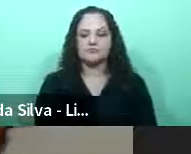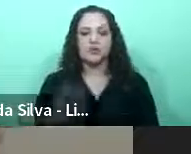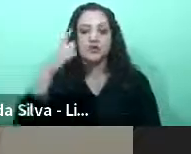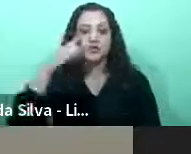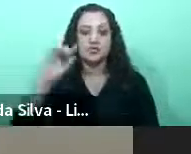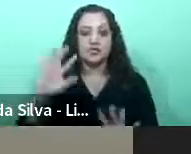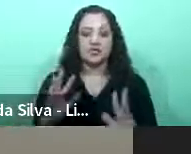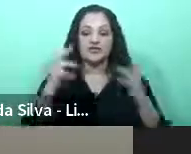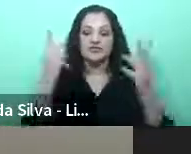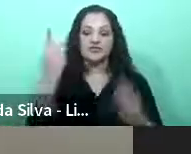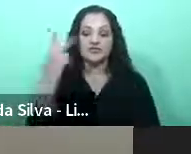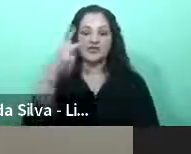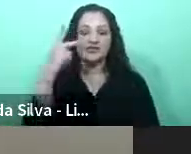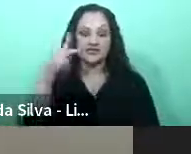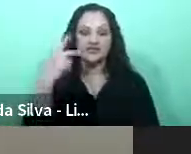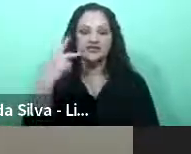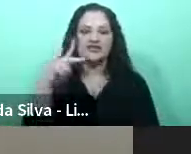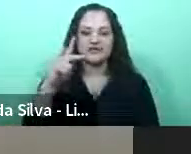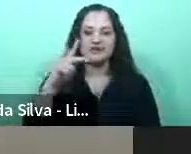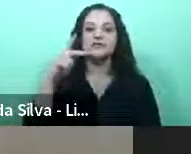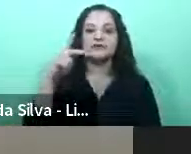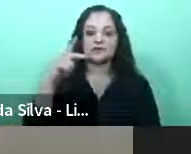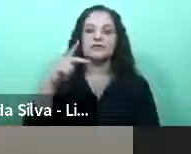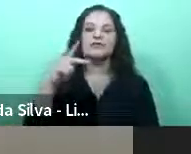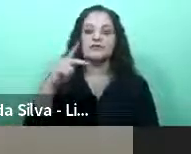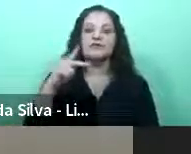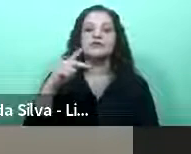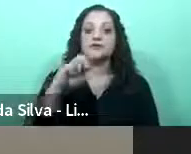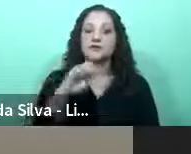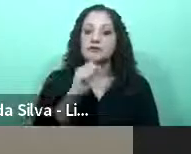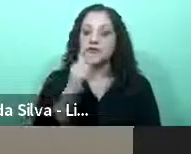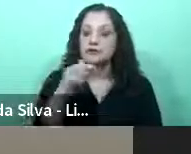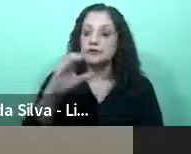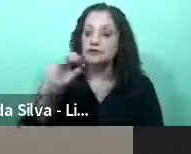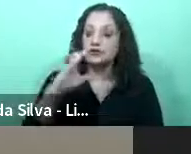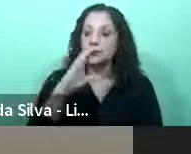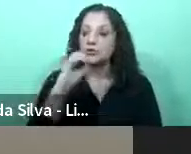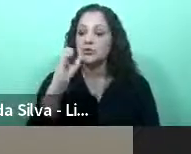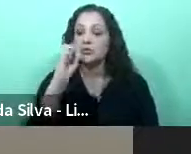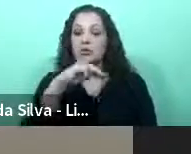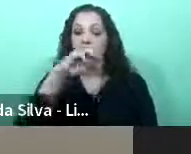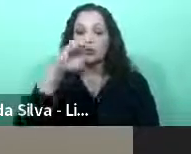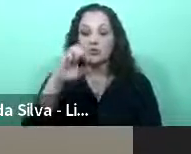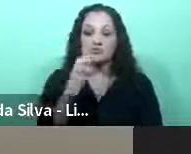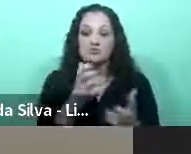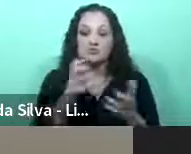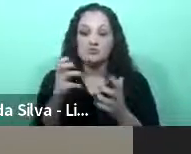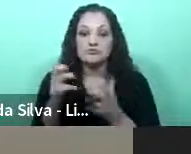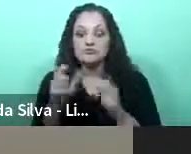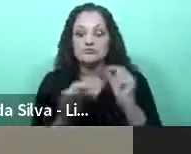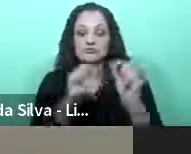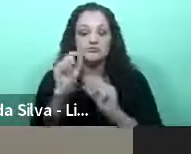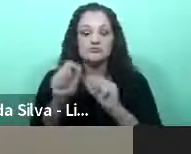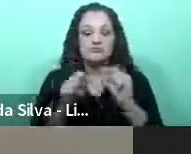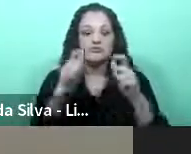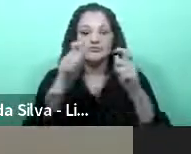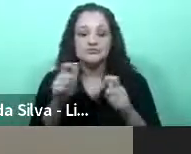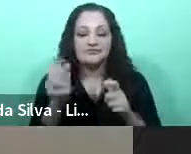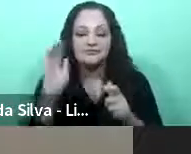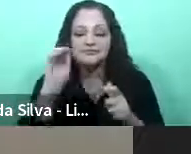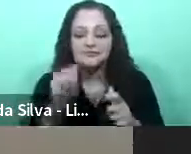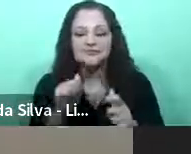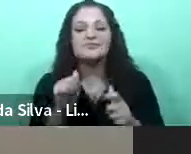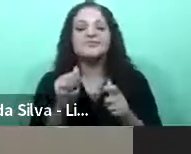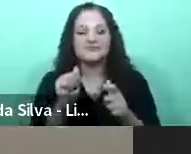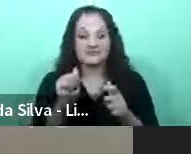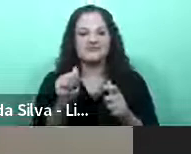No dia da festa dele, São Cosme quer caruru. Louvadeia Cosme, tovadiana, louvadeia